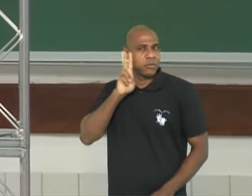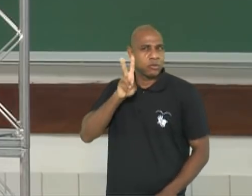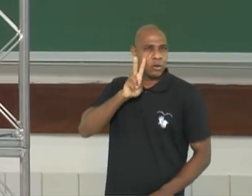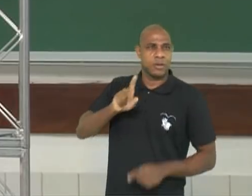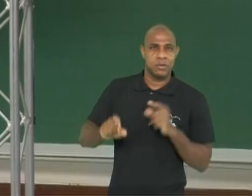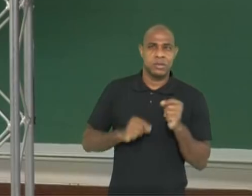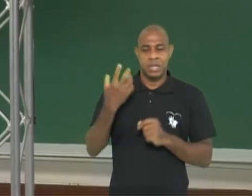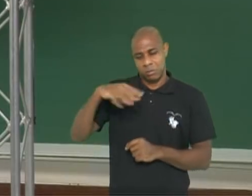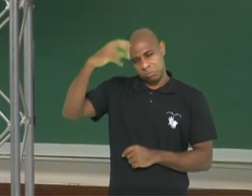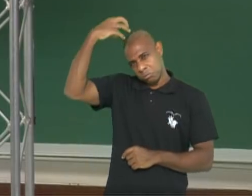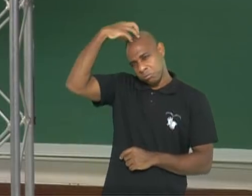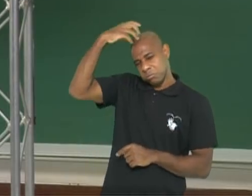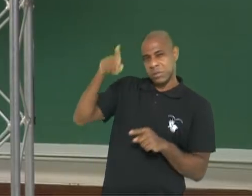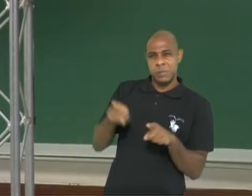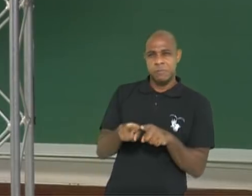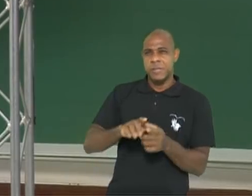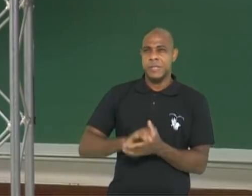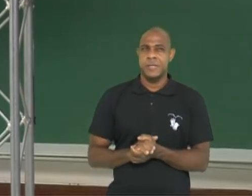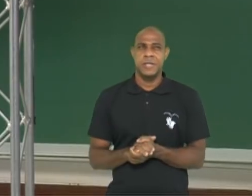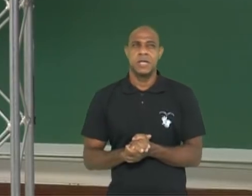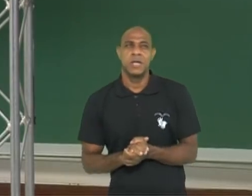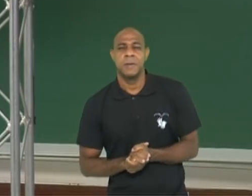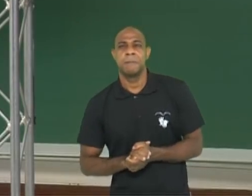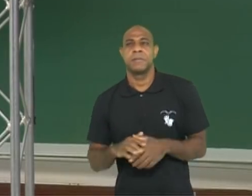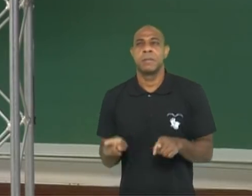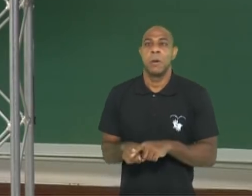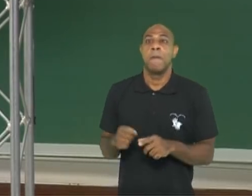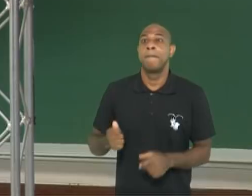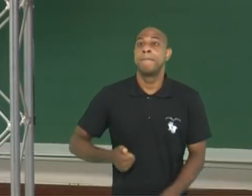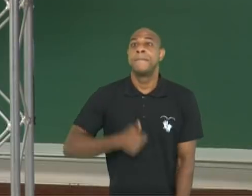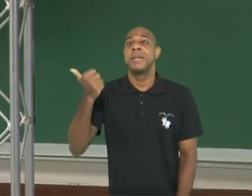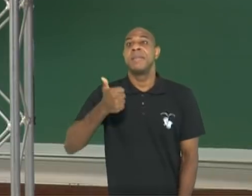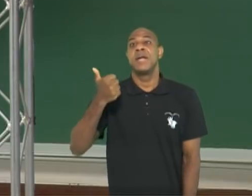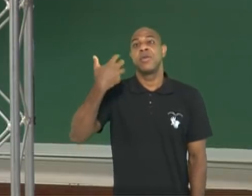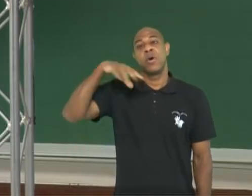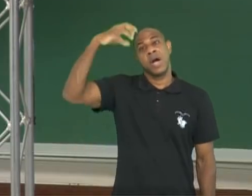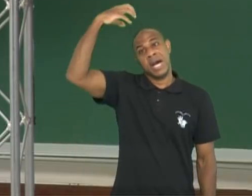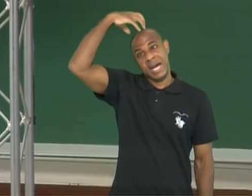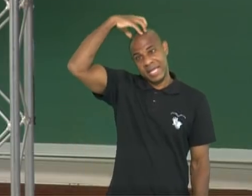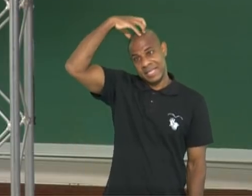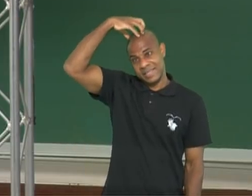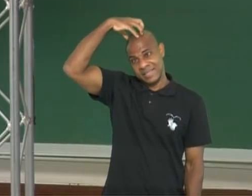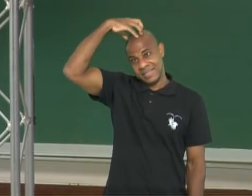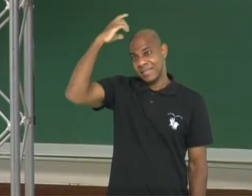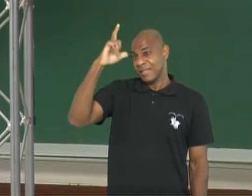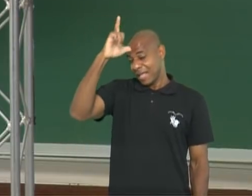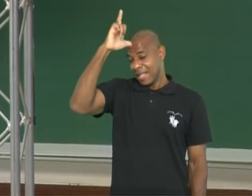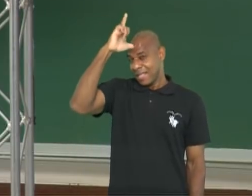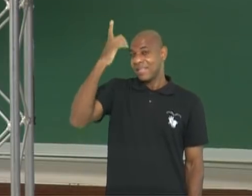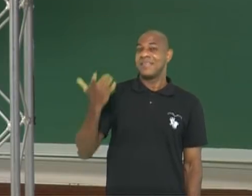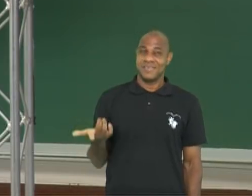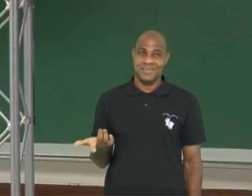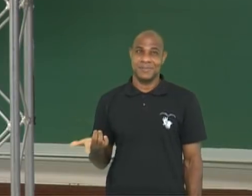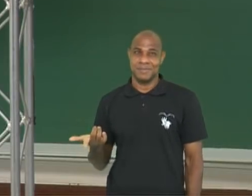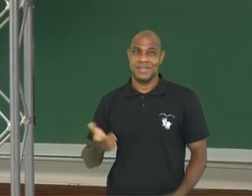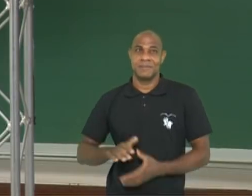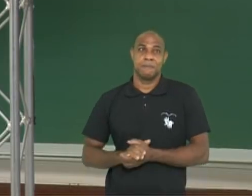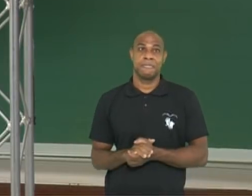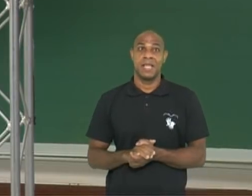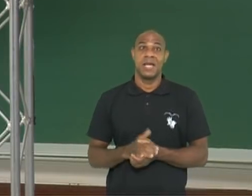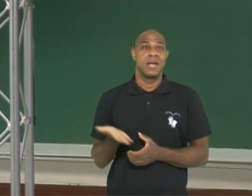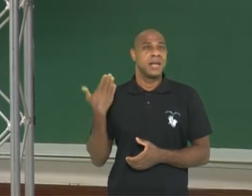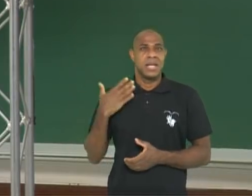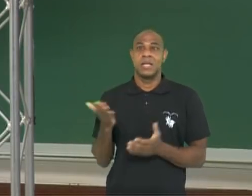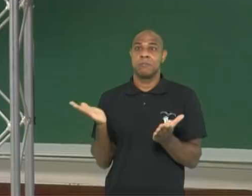coroação, ou do Clovis, lá, o primeiro rei germânico que, segundo diz a história, se converteu. Oficialmente ele se converteu,